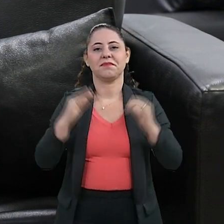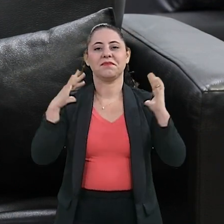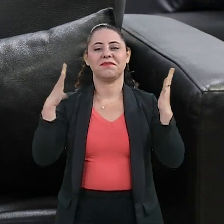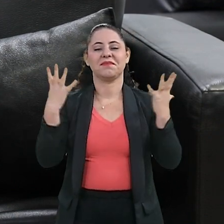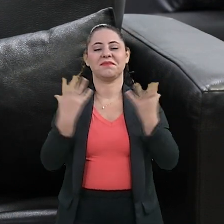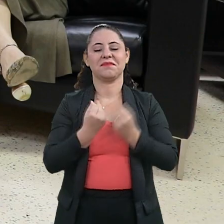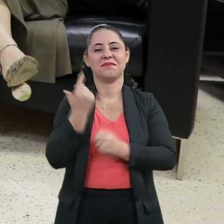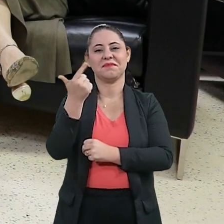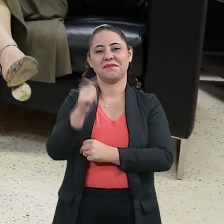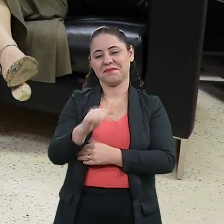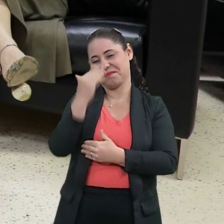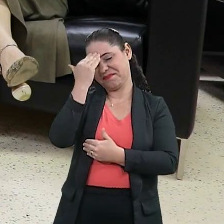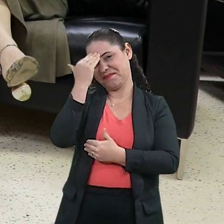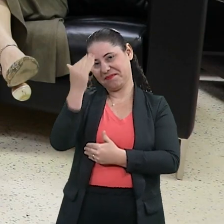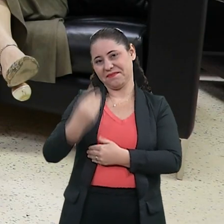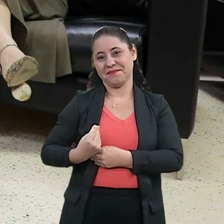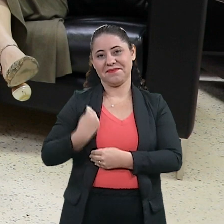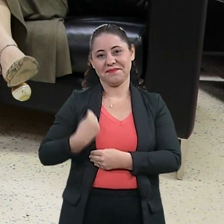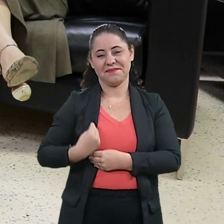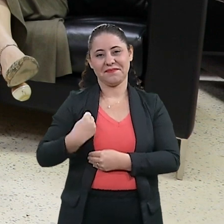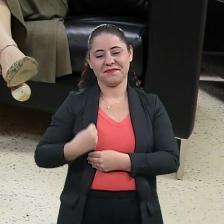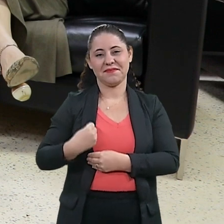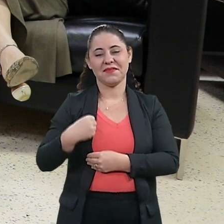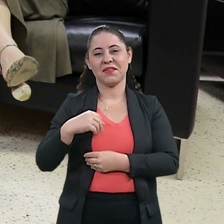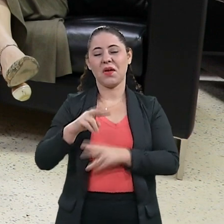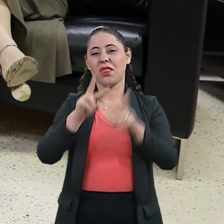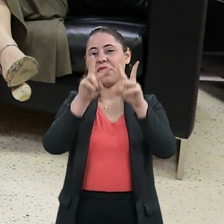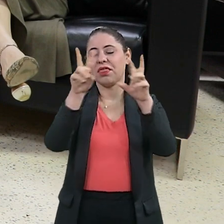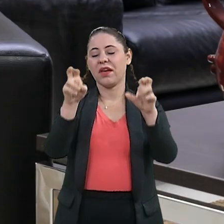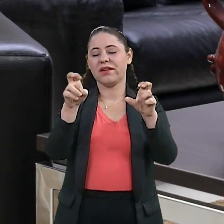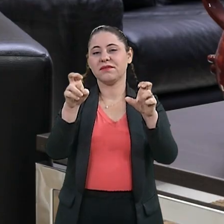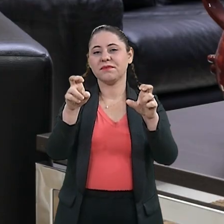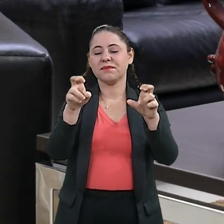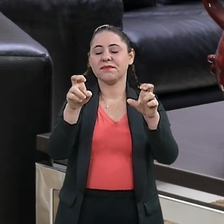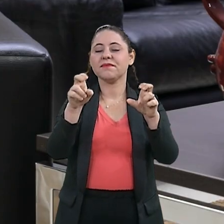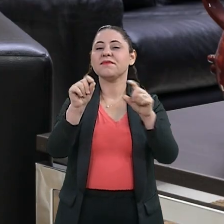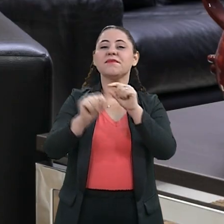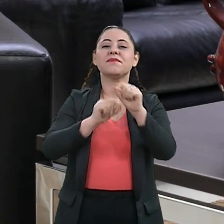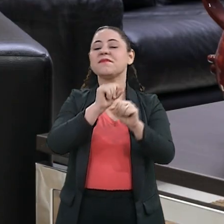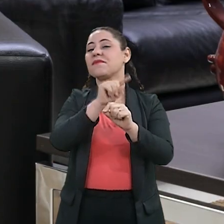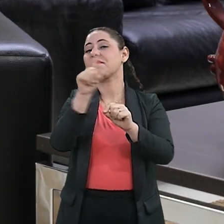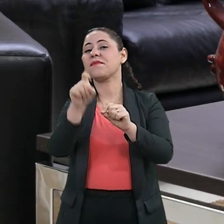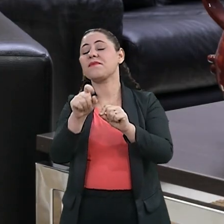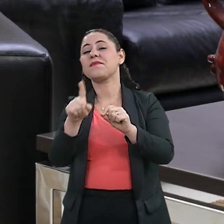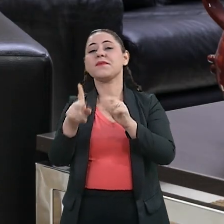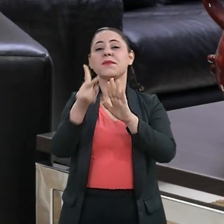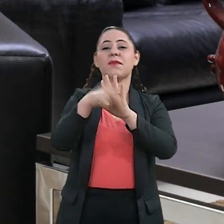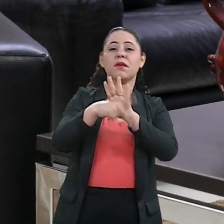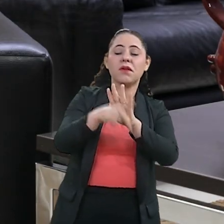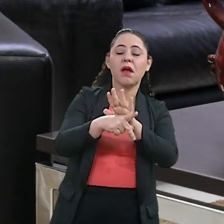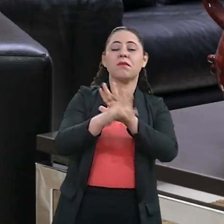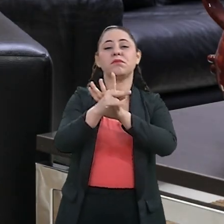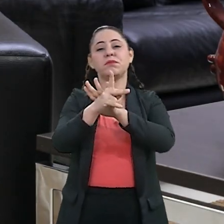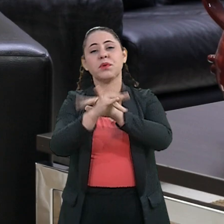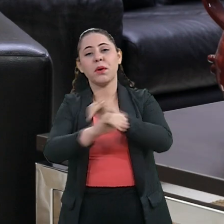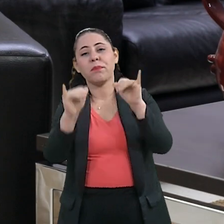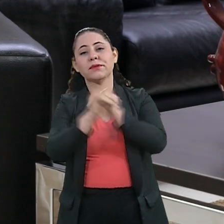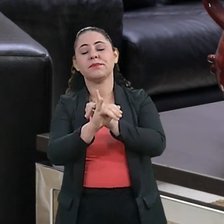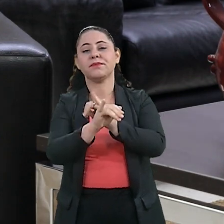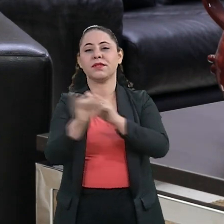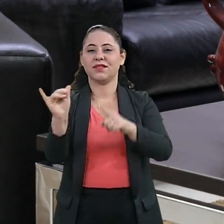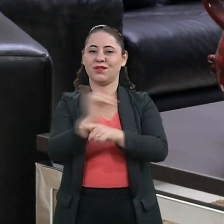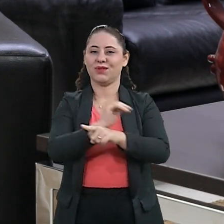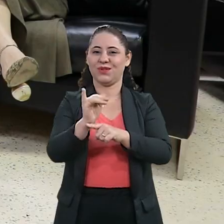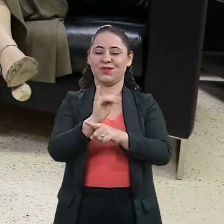buscas. Desembargadora, mais uma vez, muito obrigada por participar do mérito da questão, trazendo esclarecimentos, né, sobre projetos,